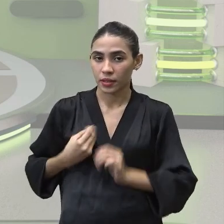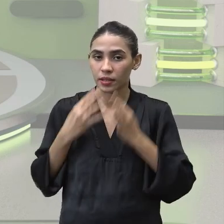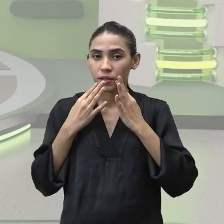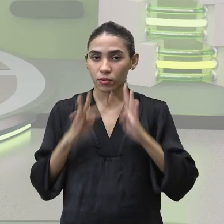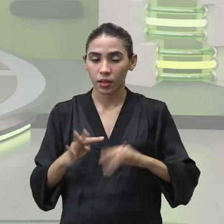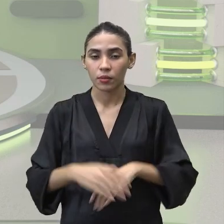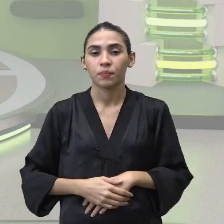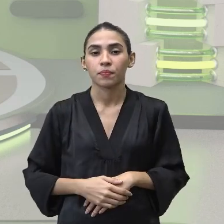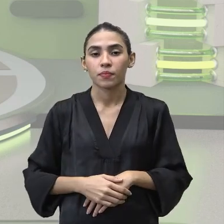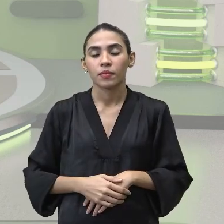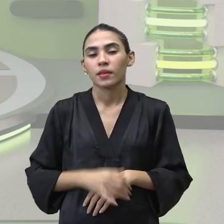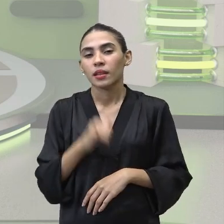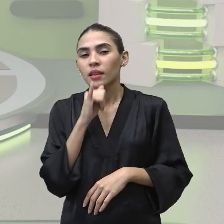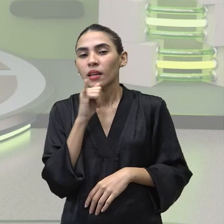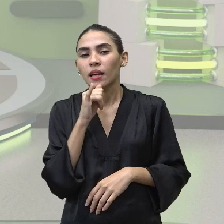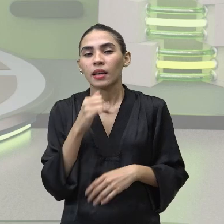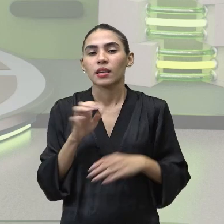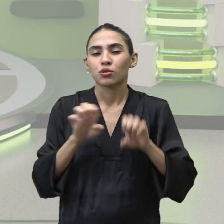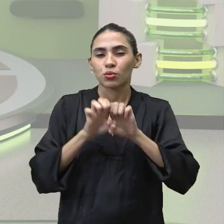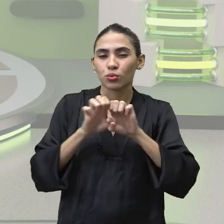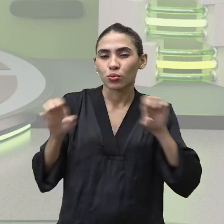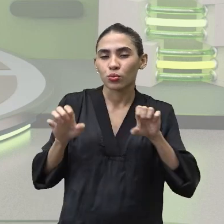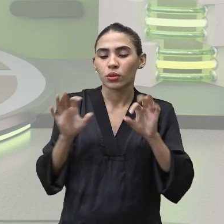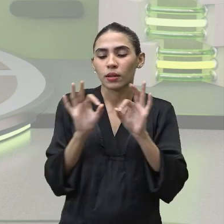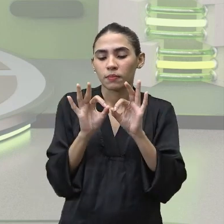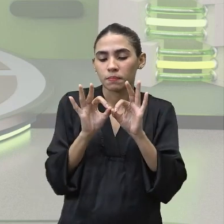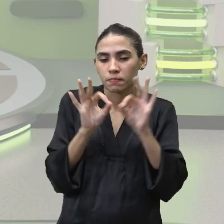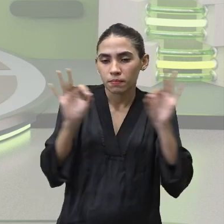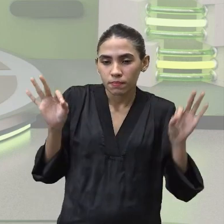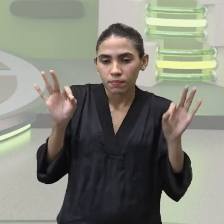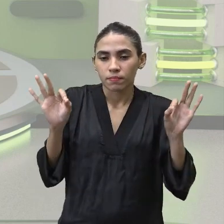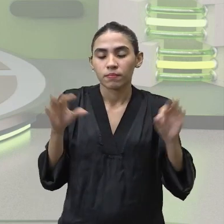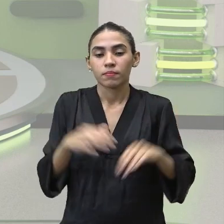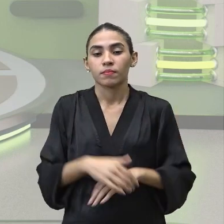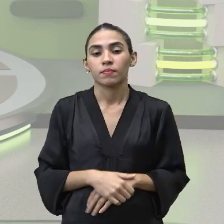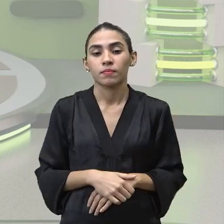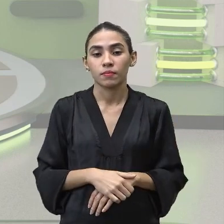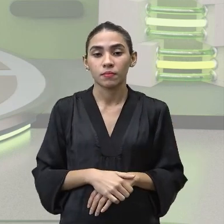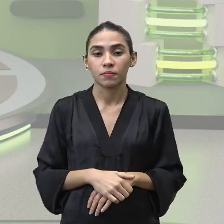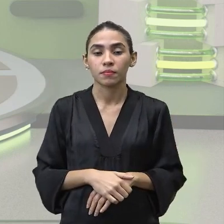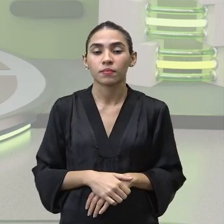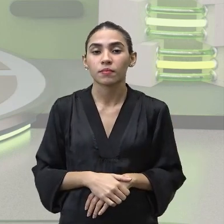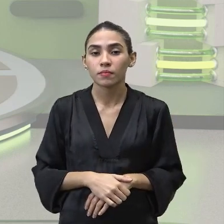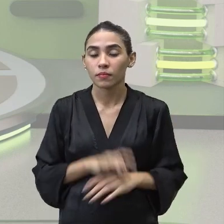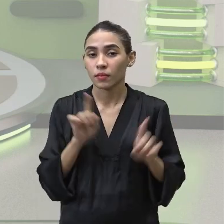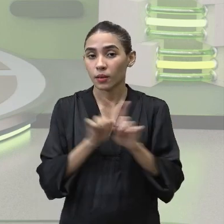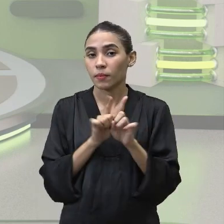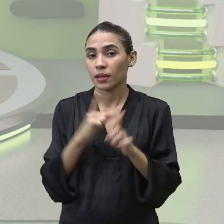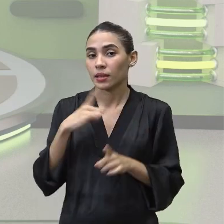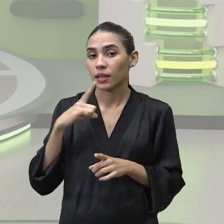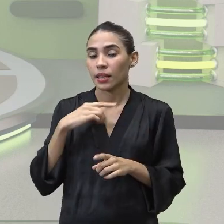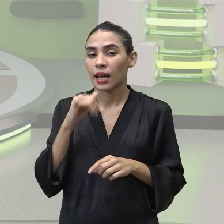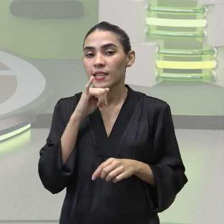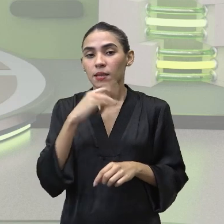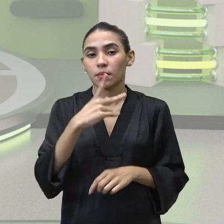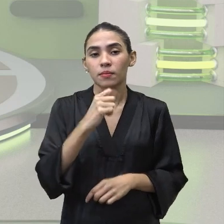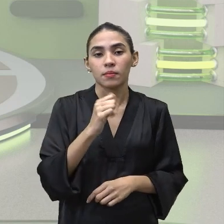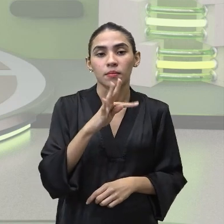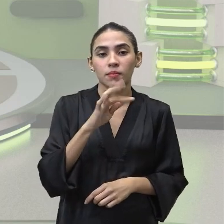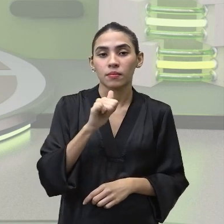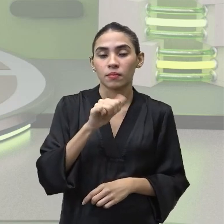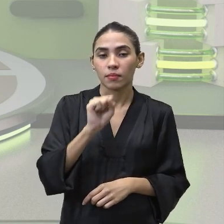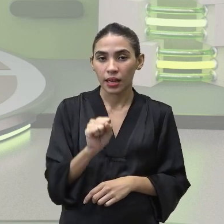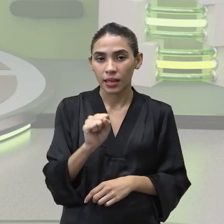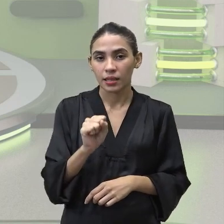ter um corpinho um pouquinho mais alongado, mais delgado, e elas vão possuir a pata traseira